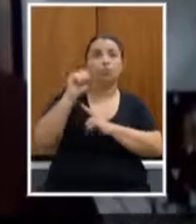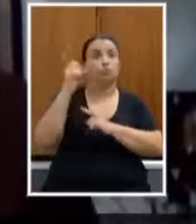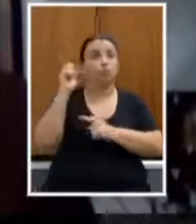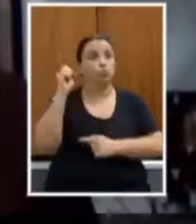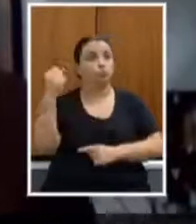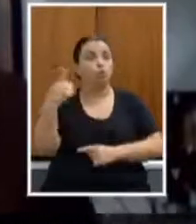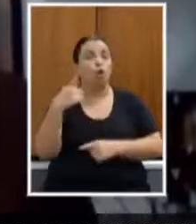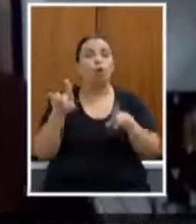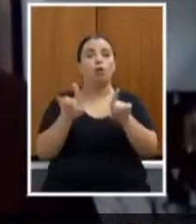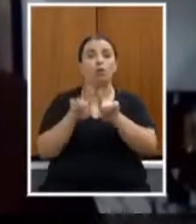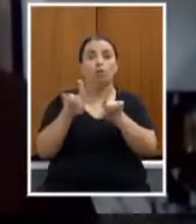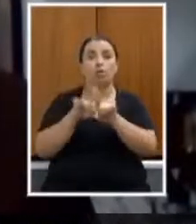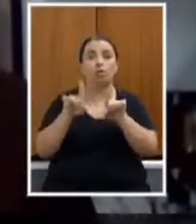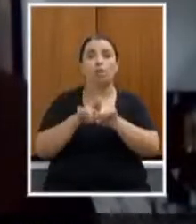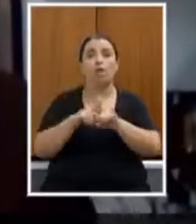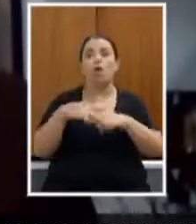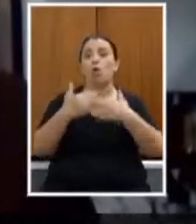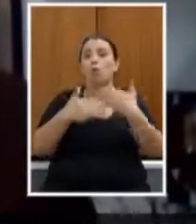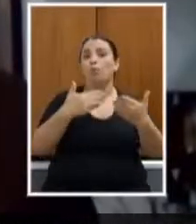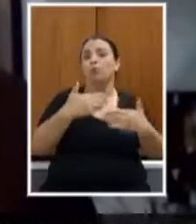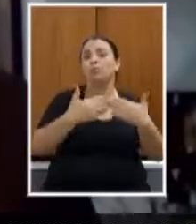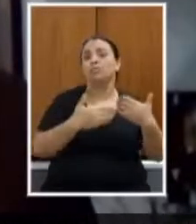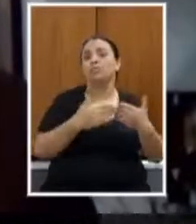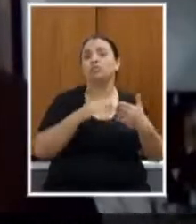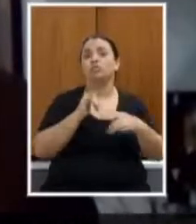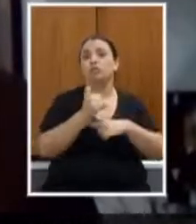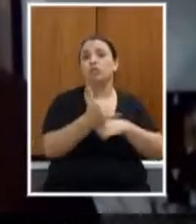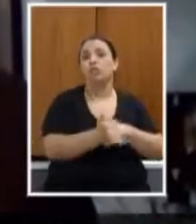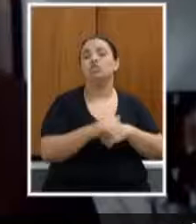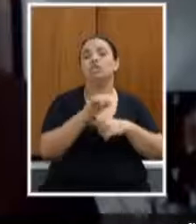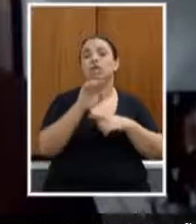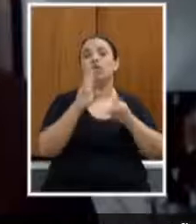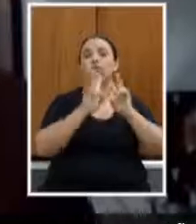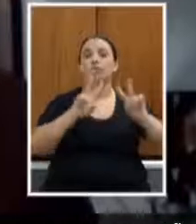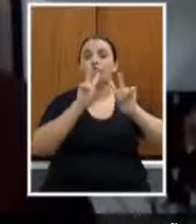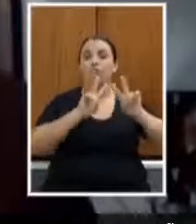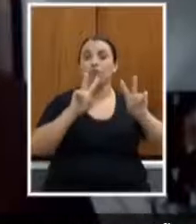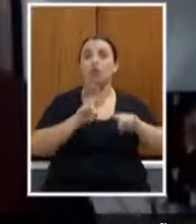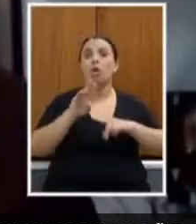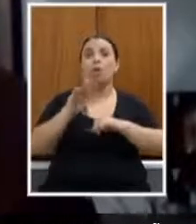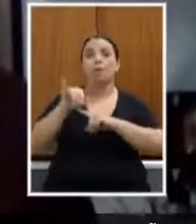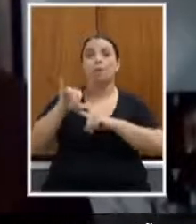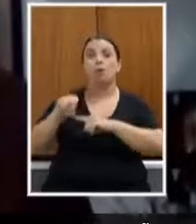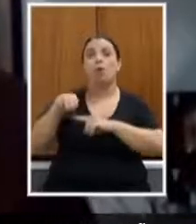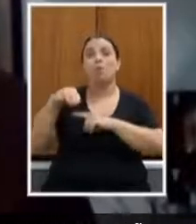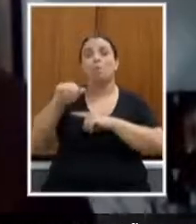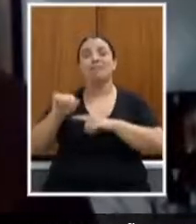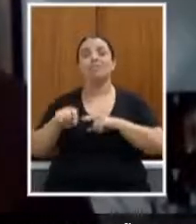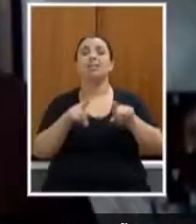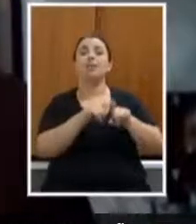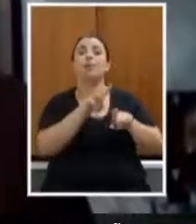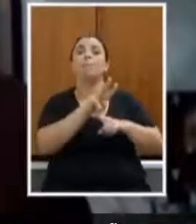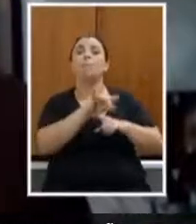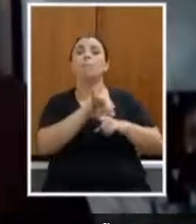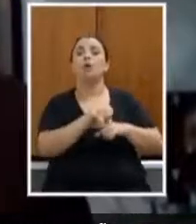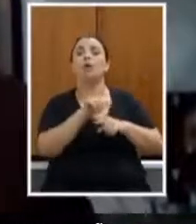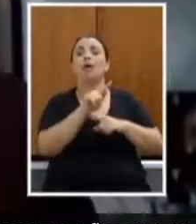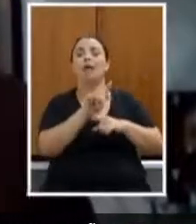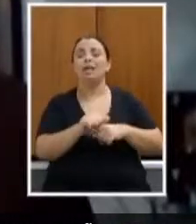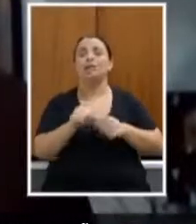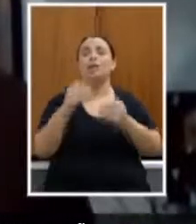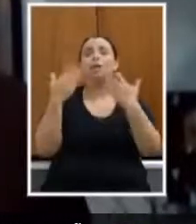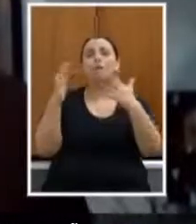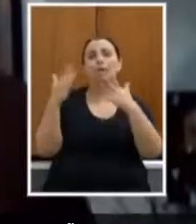o processo de energia eólica, biomassa e biogás. Parabéns, presidente, pelo seu trabalho e